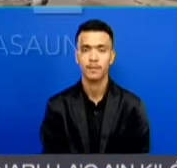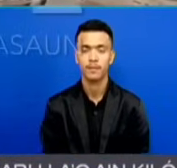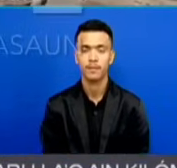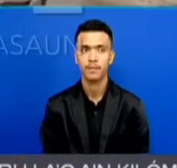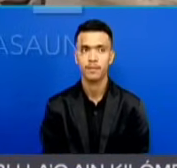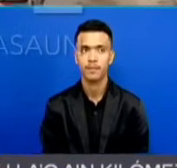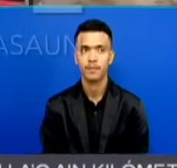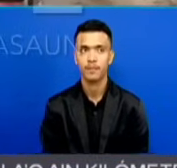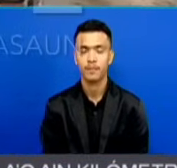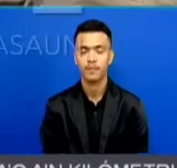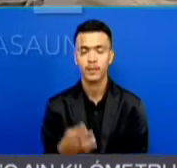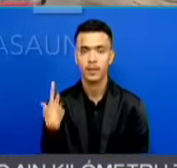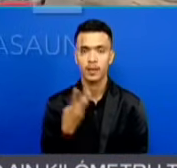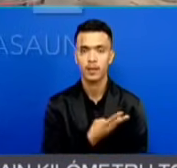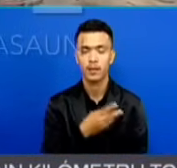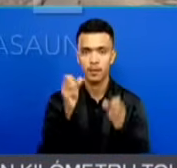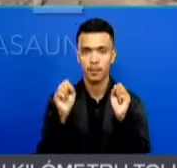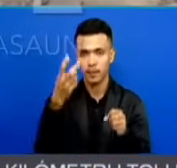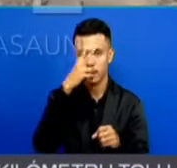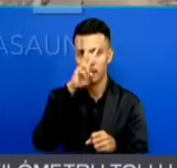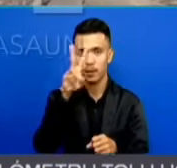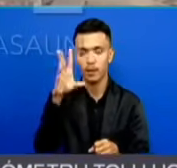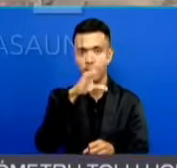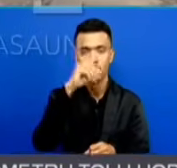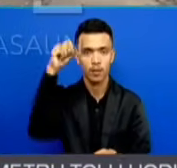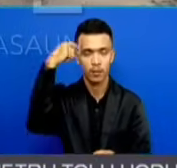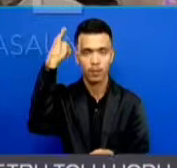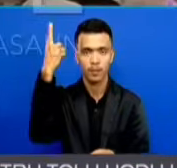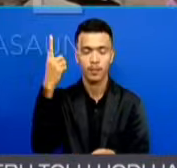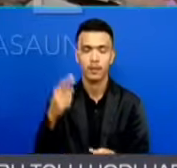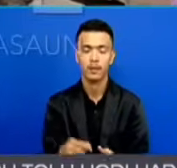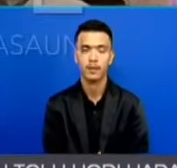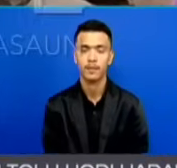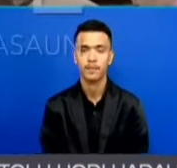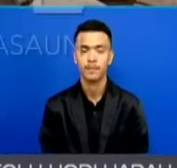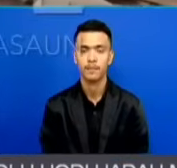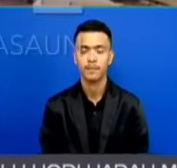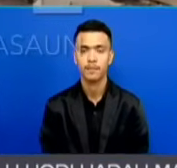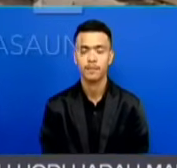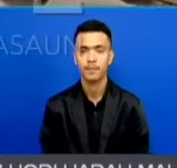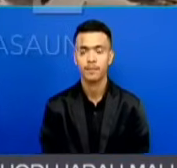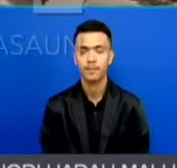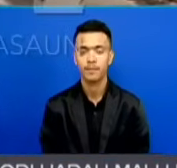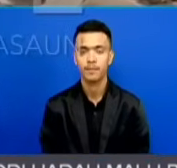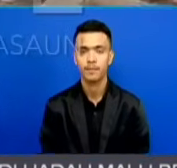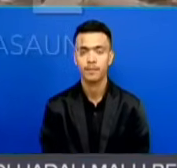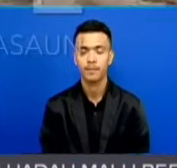e também, a lei de onde compreende cada povo, se ela vale para si. E nem marquei todo